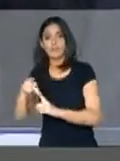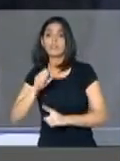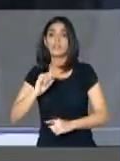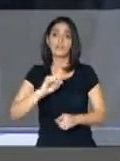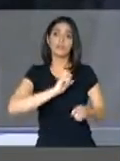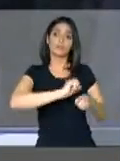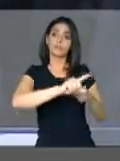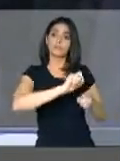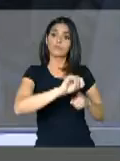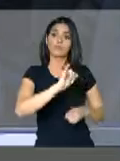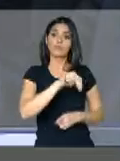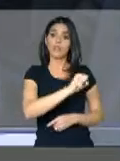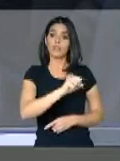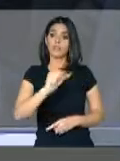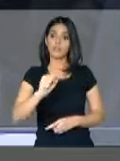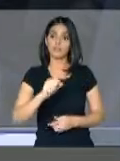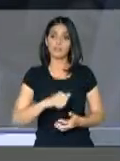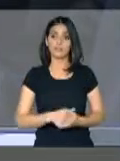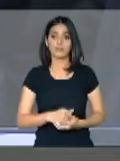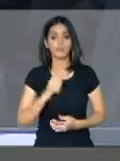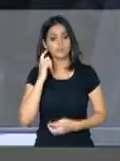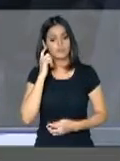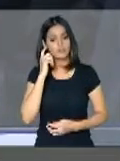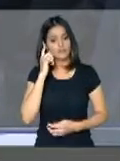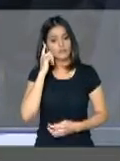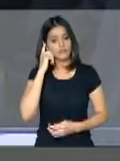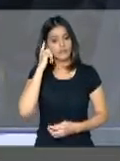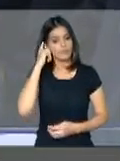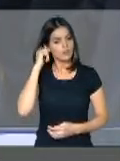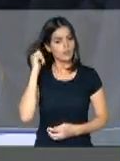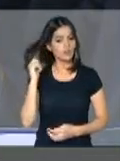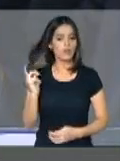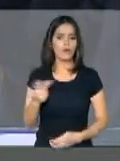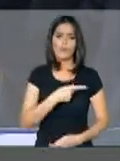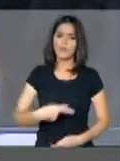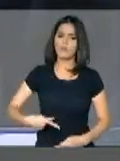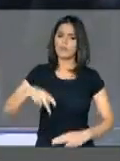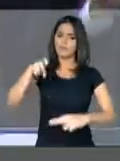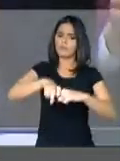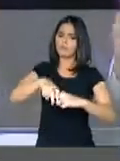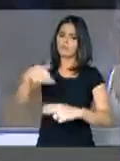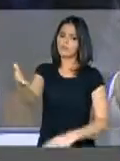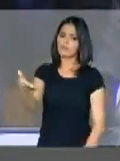salário não presidente, pode ter. Presidente, o mérito não, presidente. Não, presidente. O presidente está todo